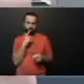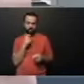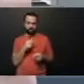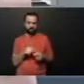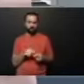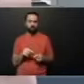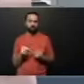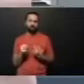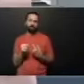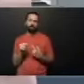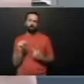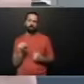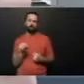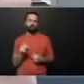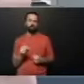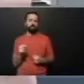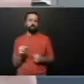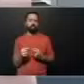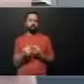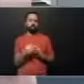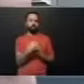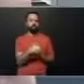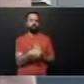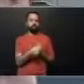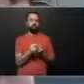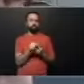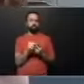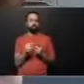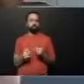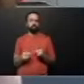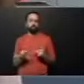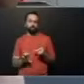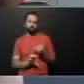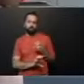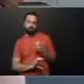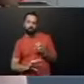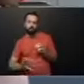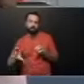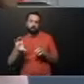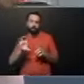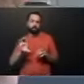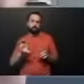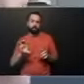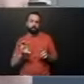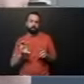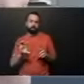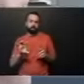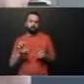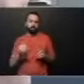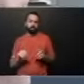morango e banana. Vamos trocar a palavrinha, estava.